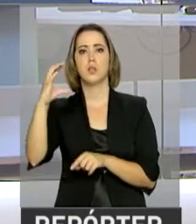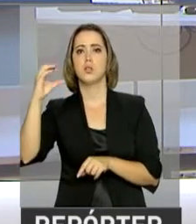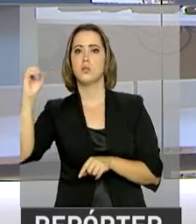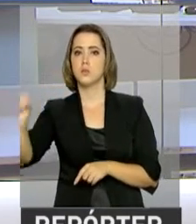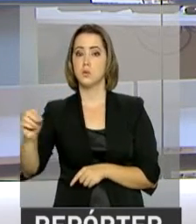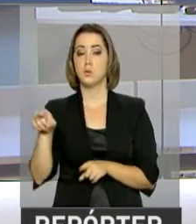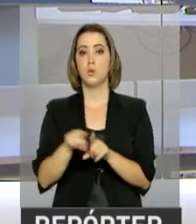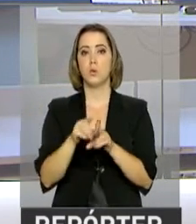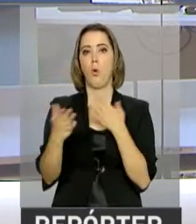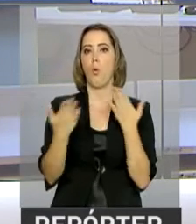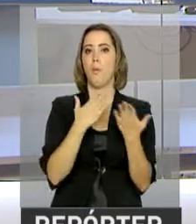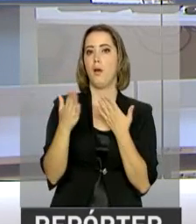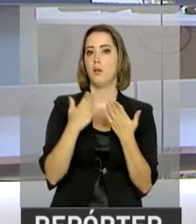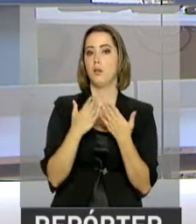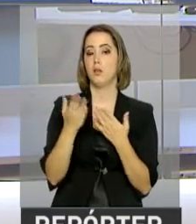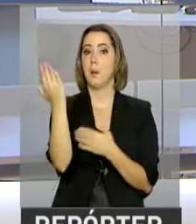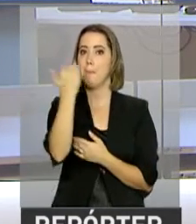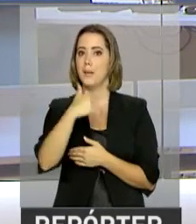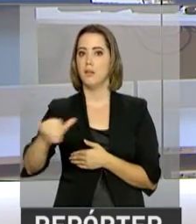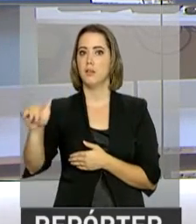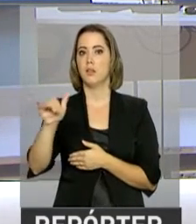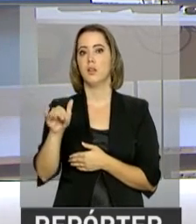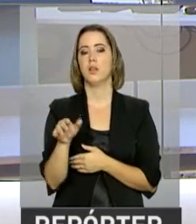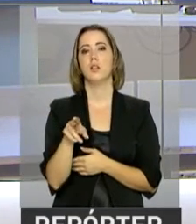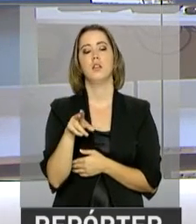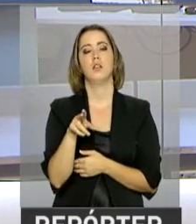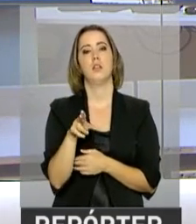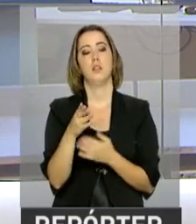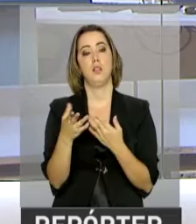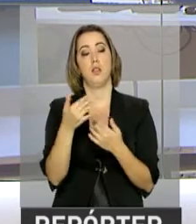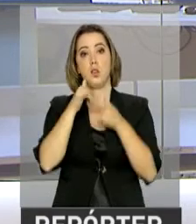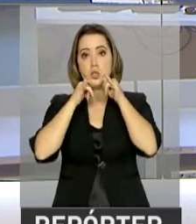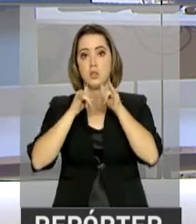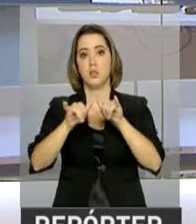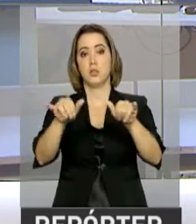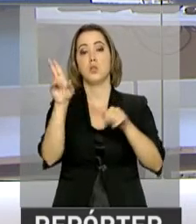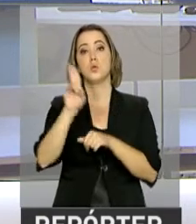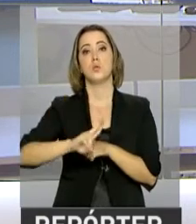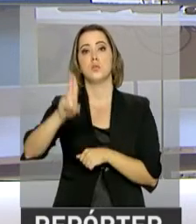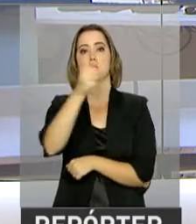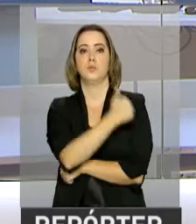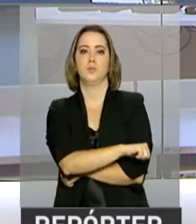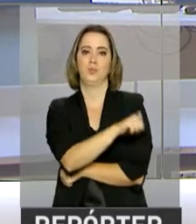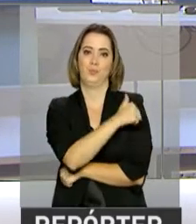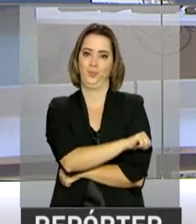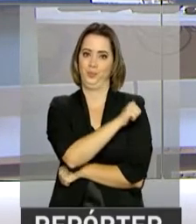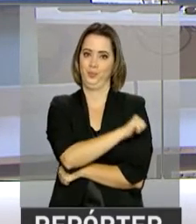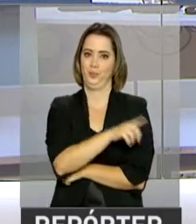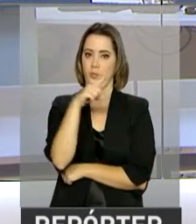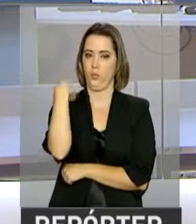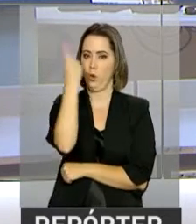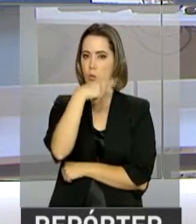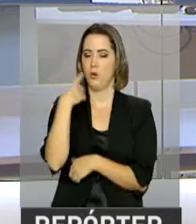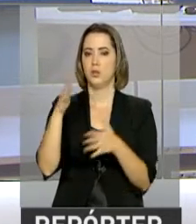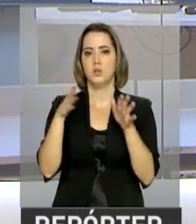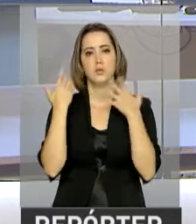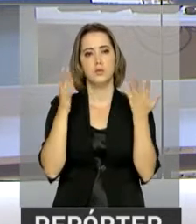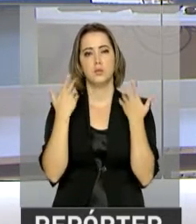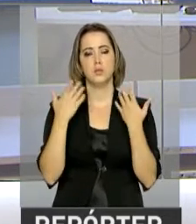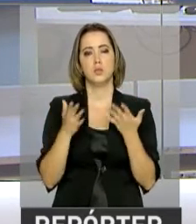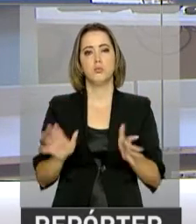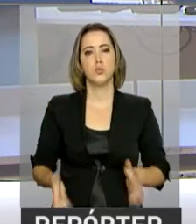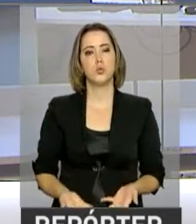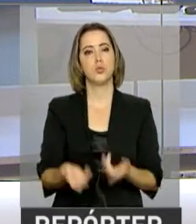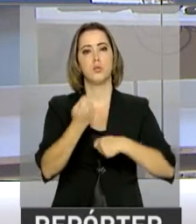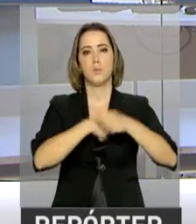foi igual à metade da carga da cidade do rio de janeiro o horário de verão gera economia de valores e reduz o consumo